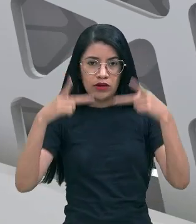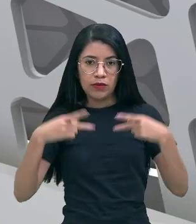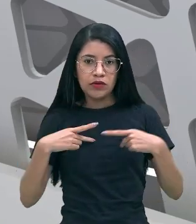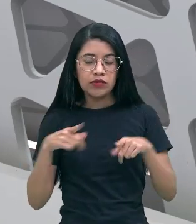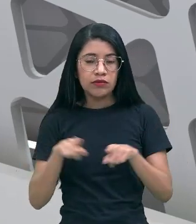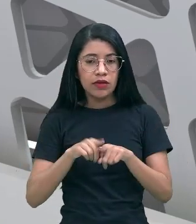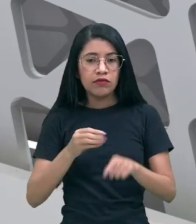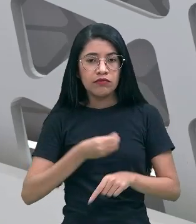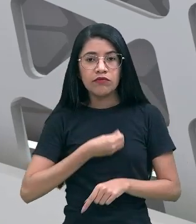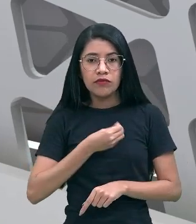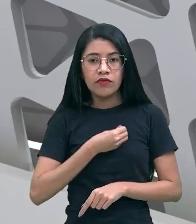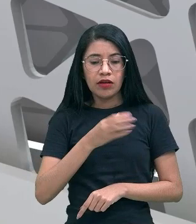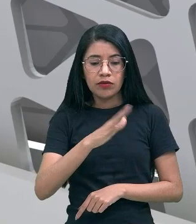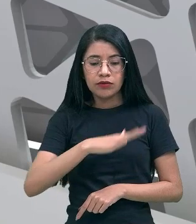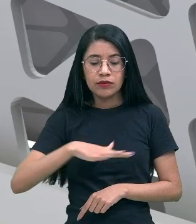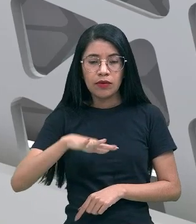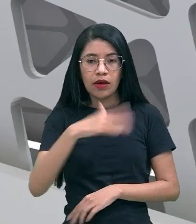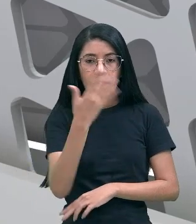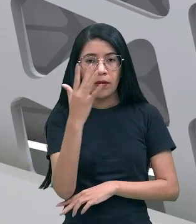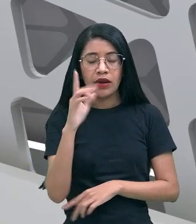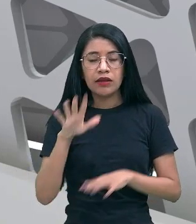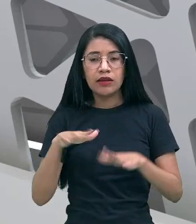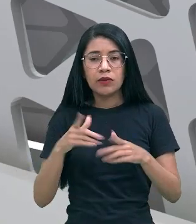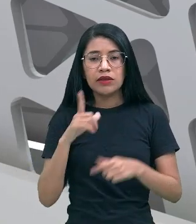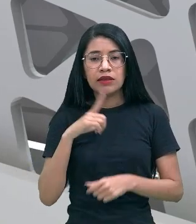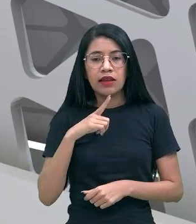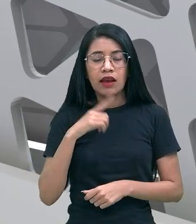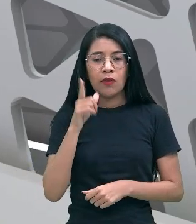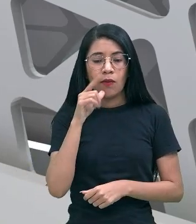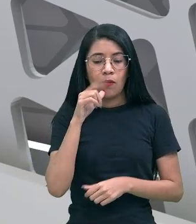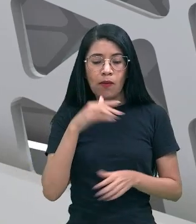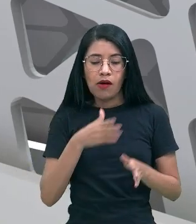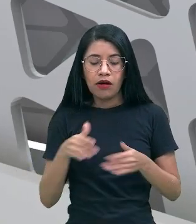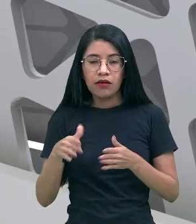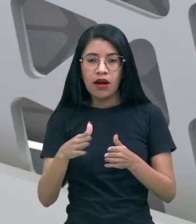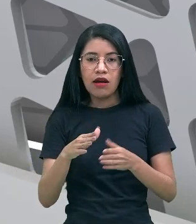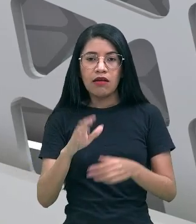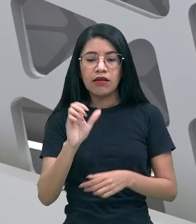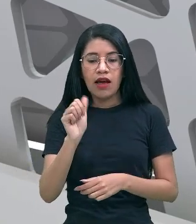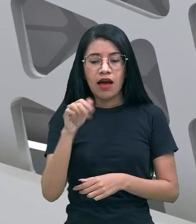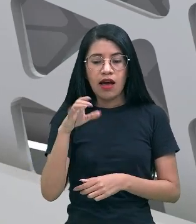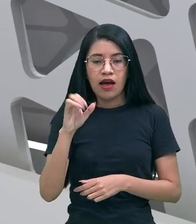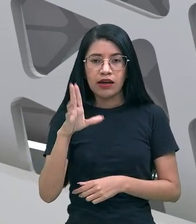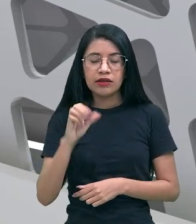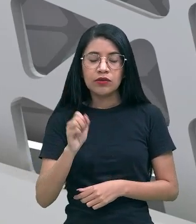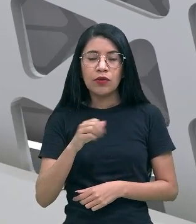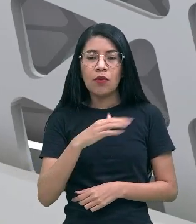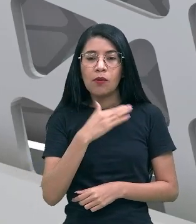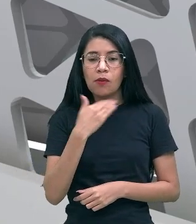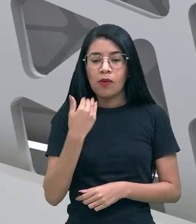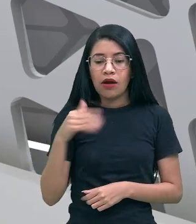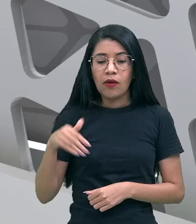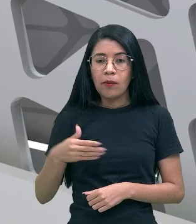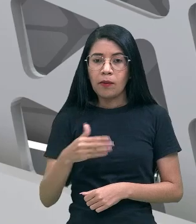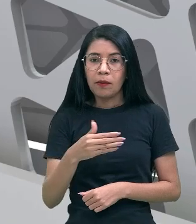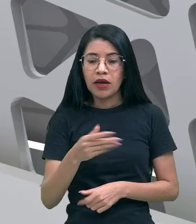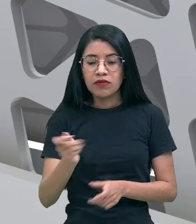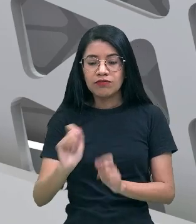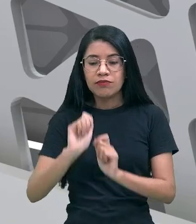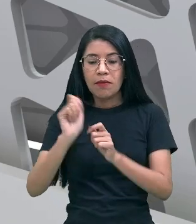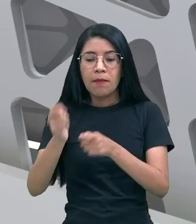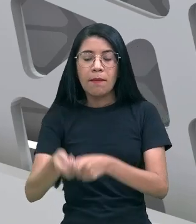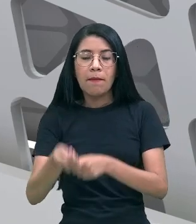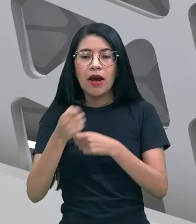se eu tenho um igarapé, um rio que está ácido, vão morrer peixes e a gente vai pegar onde, não é? Se